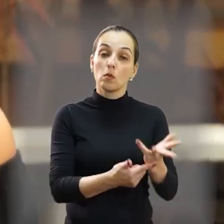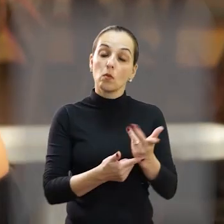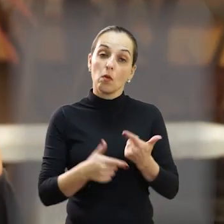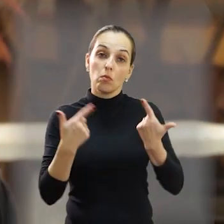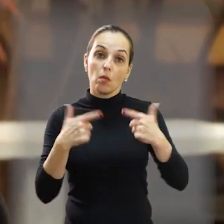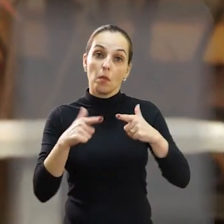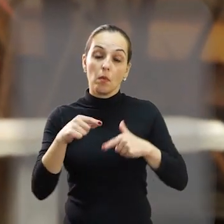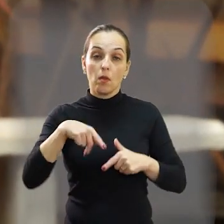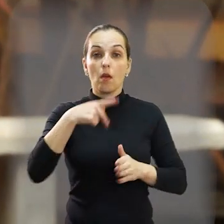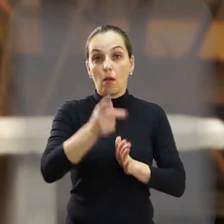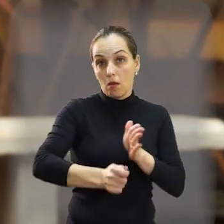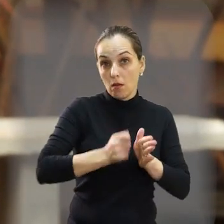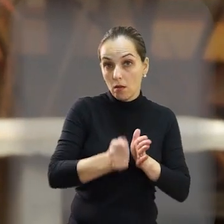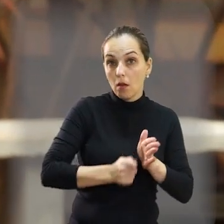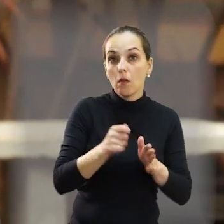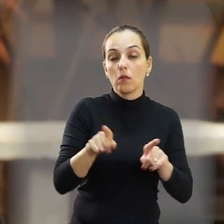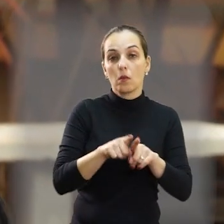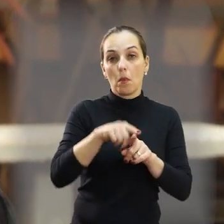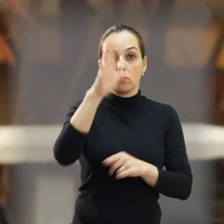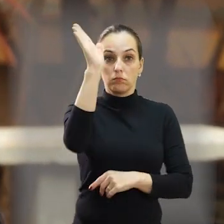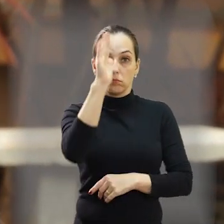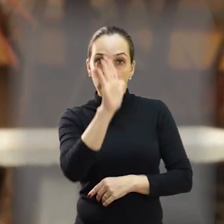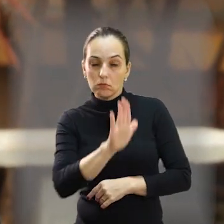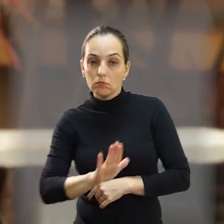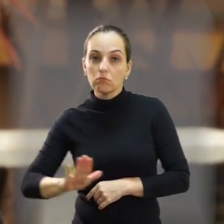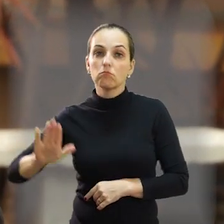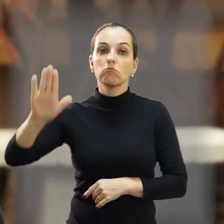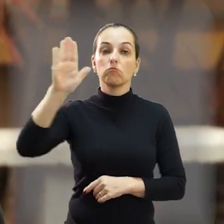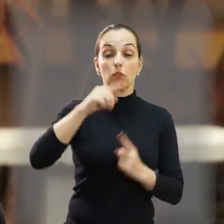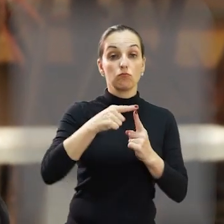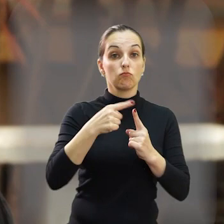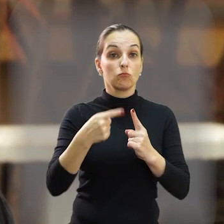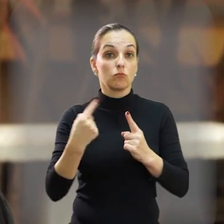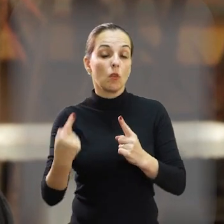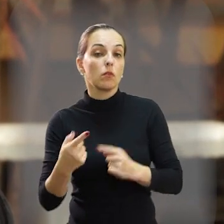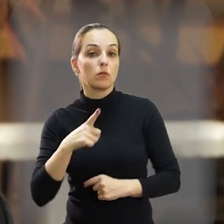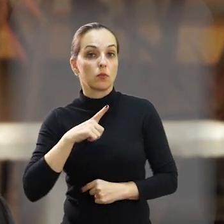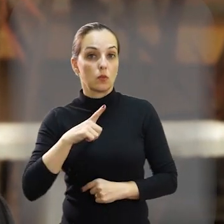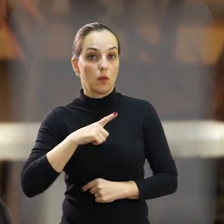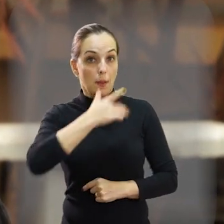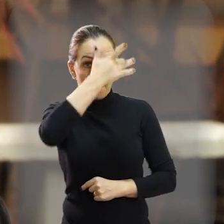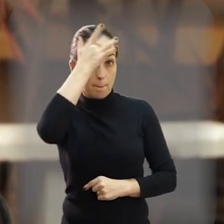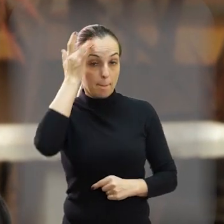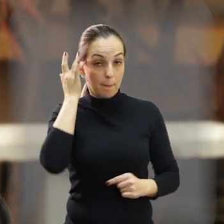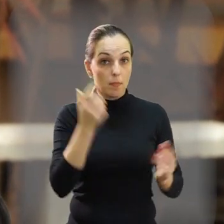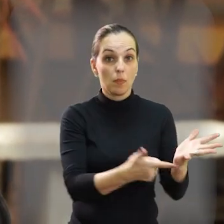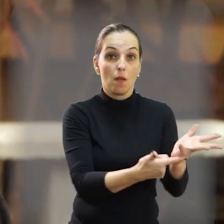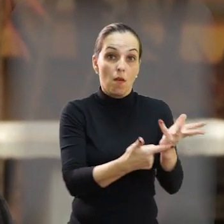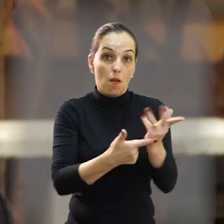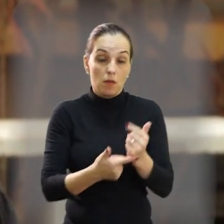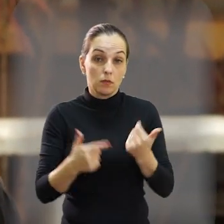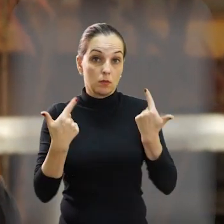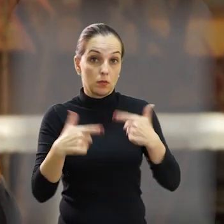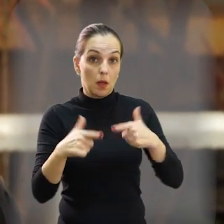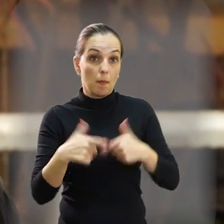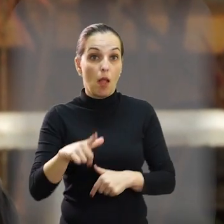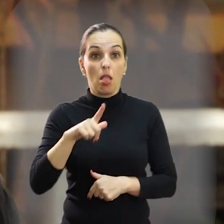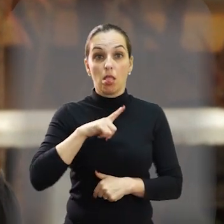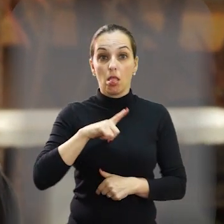Ser artista em Araraquara, não só em Araraquara, né? Eu acho que no Brasil todo é um grande desafio.